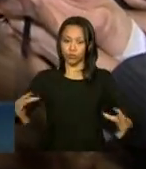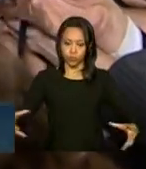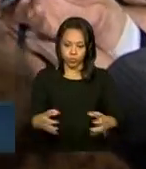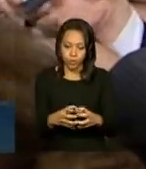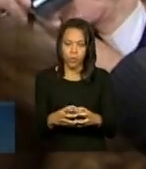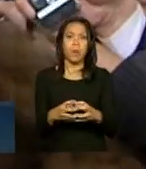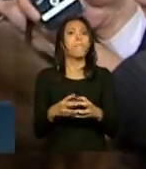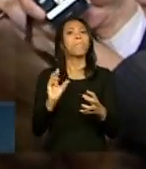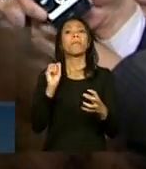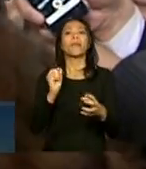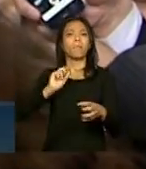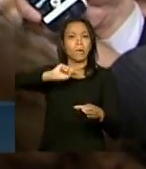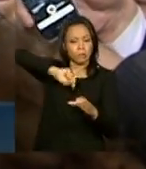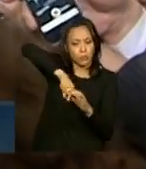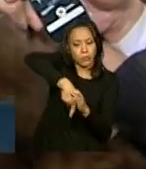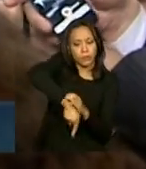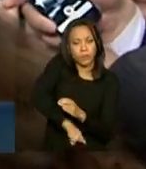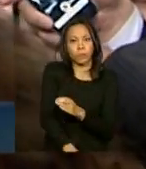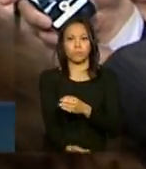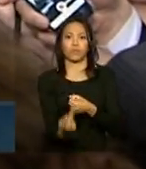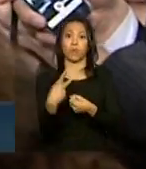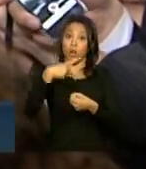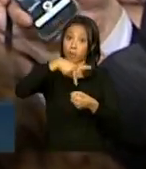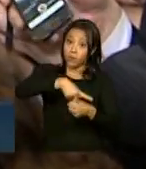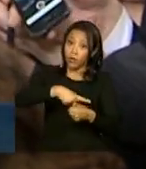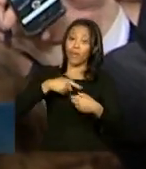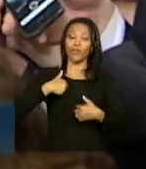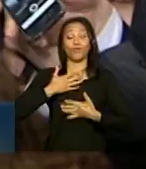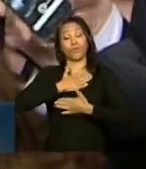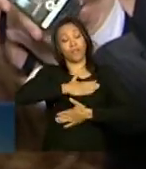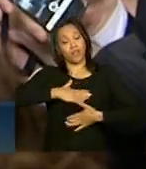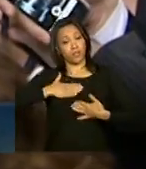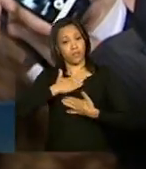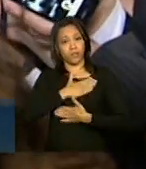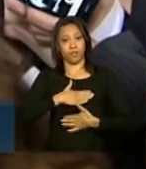Estou bastante satisfeita. Eu não tenho.